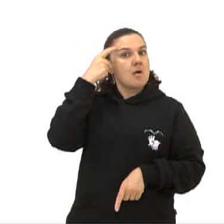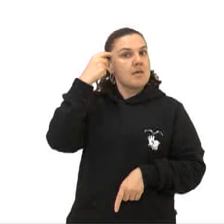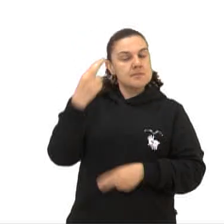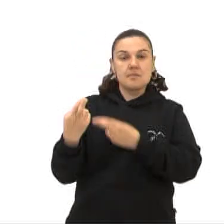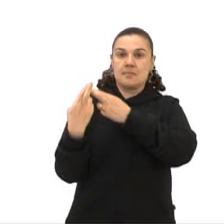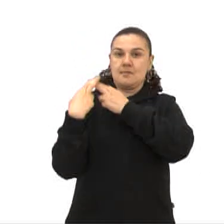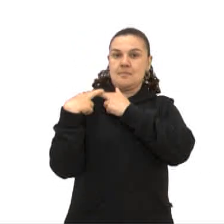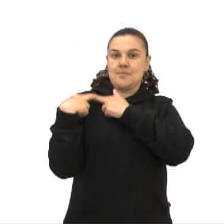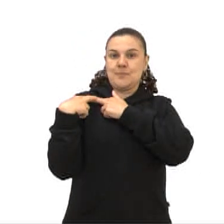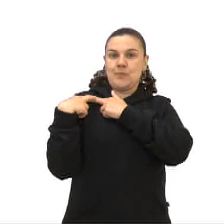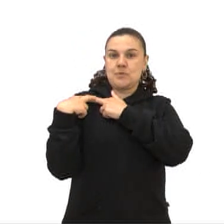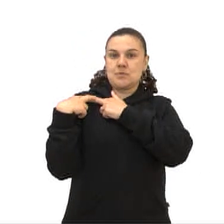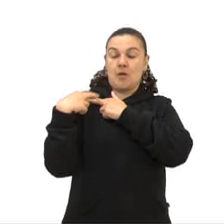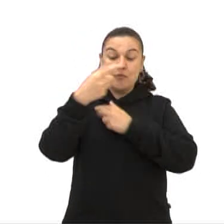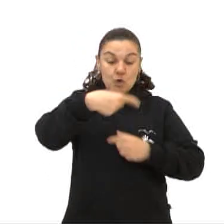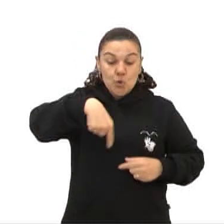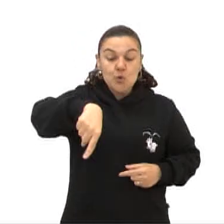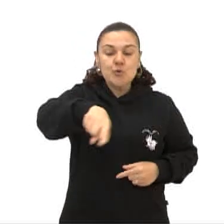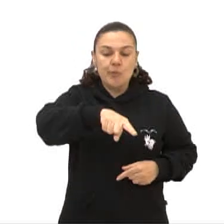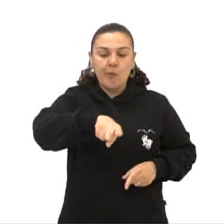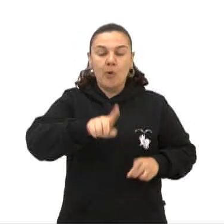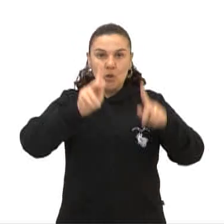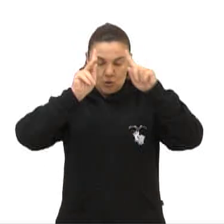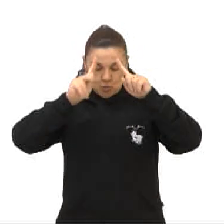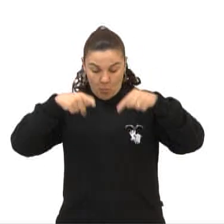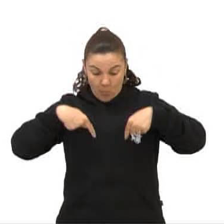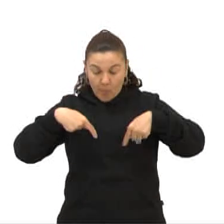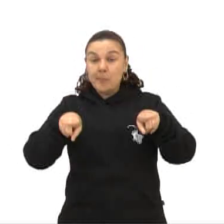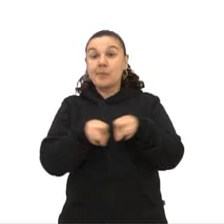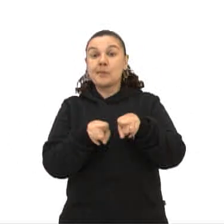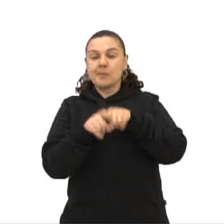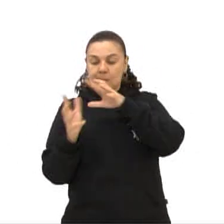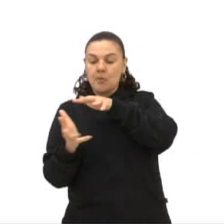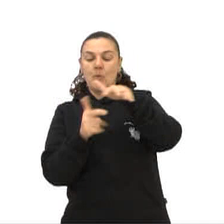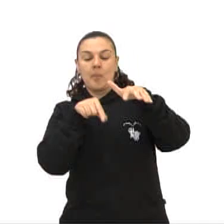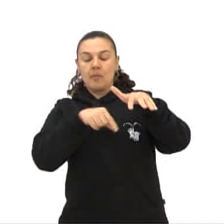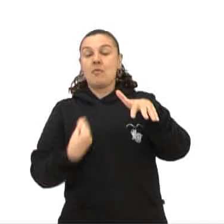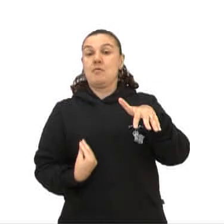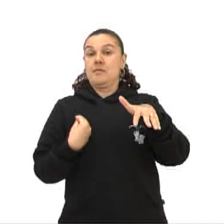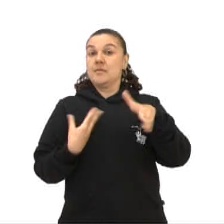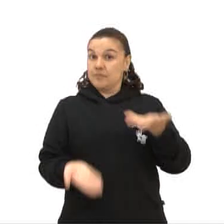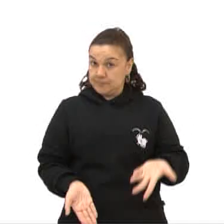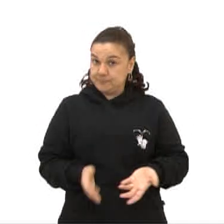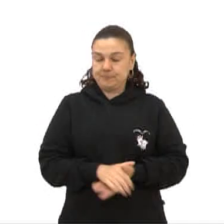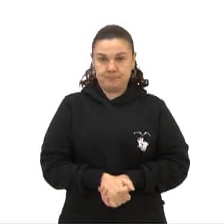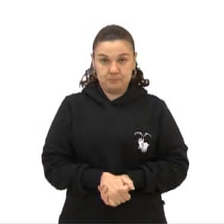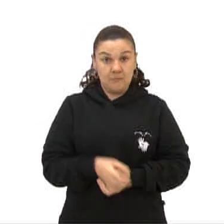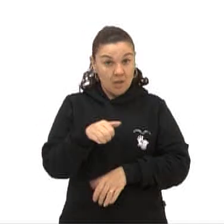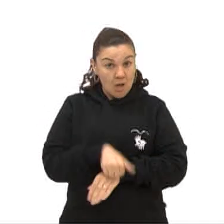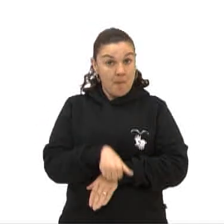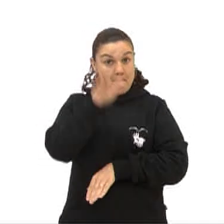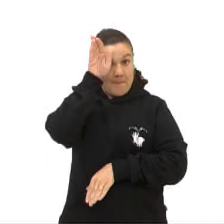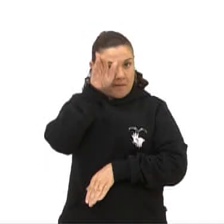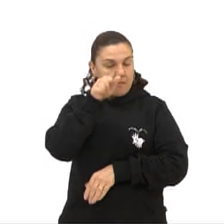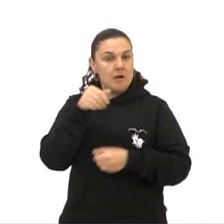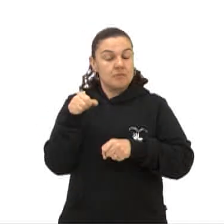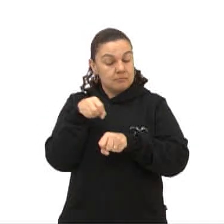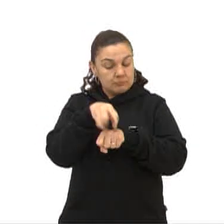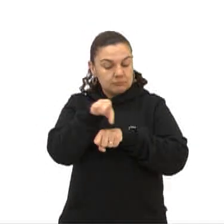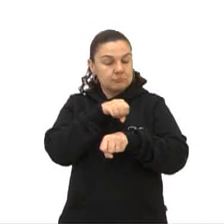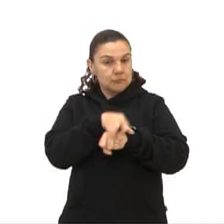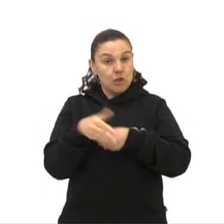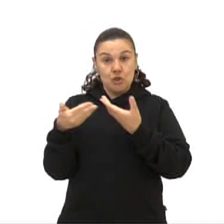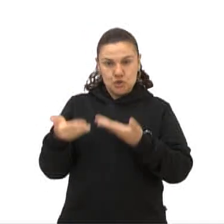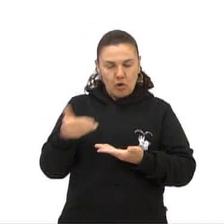responsabilidade com os outros, consigo mesmo e com o planeta que ele vive. Quanto mais nós tivermos jovens que